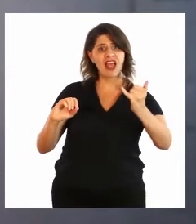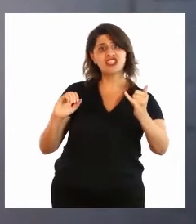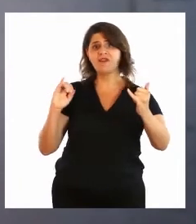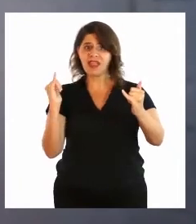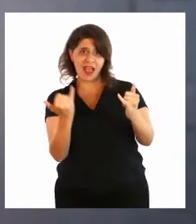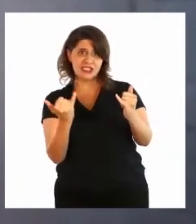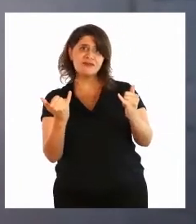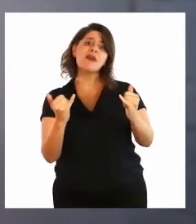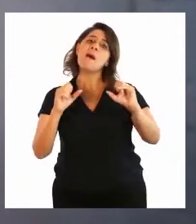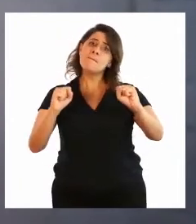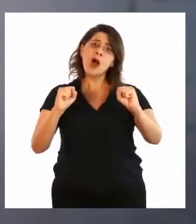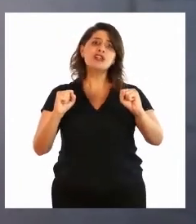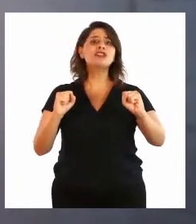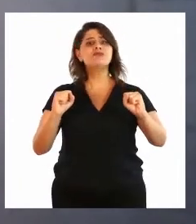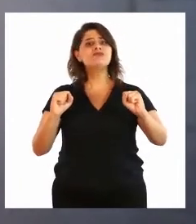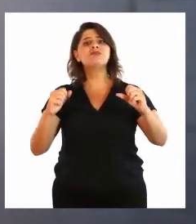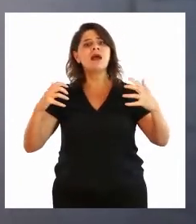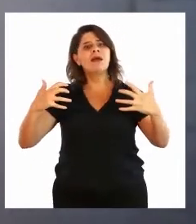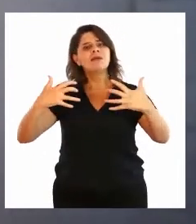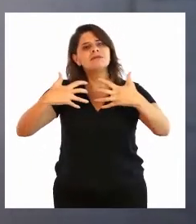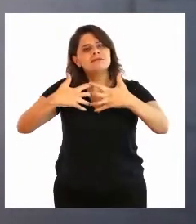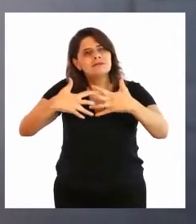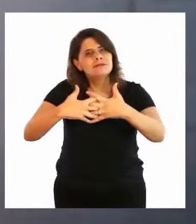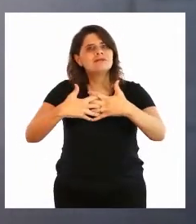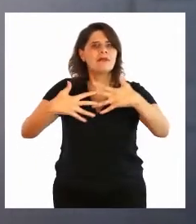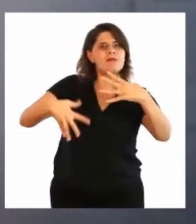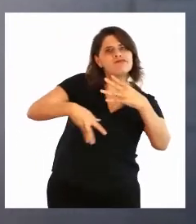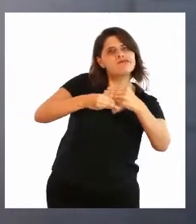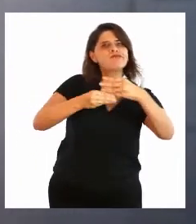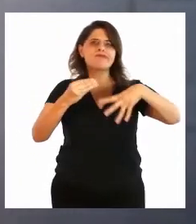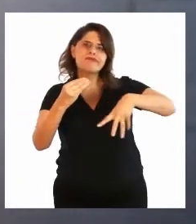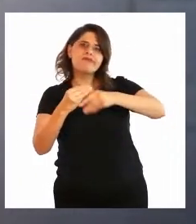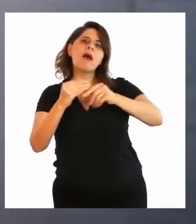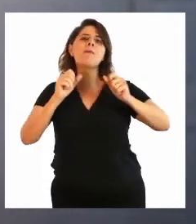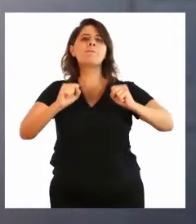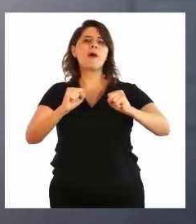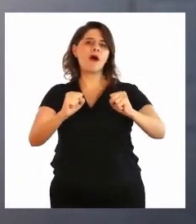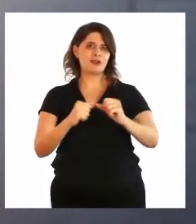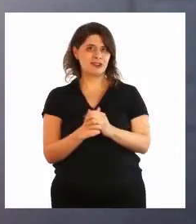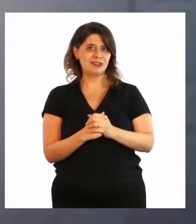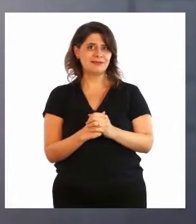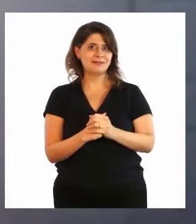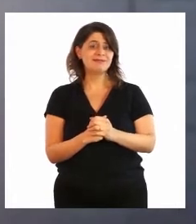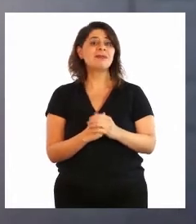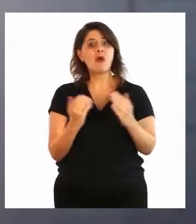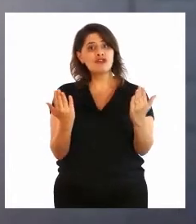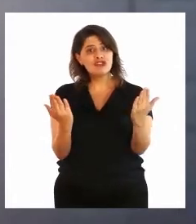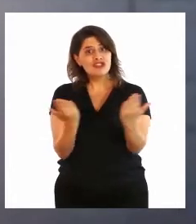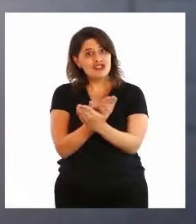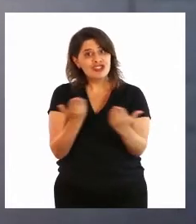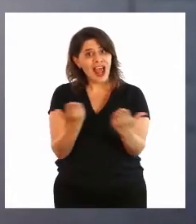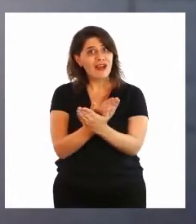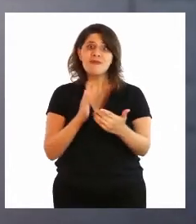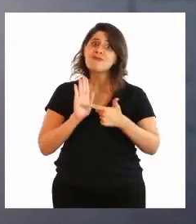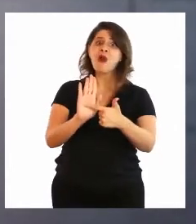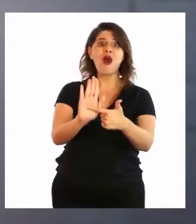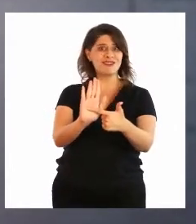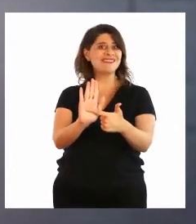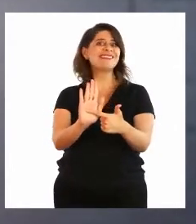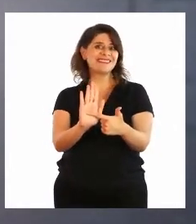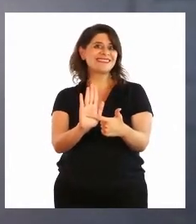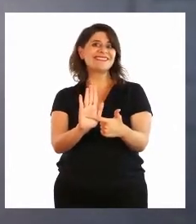podem se tocar e de algum modo se complementar. O final do diálogo mostra um pouco isso, quando a